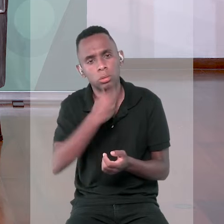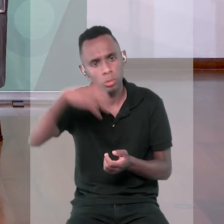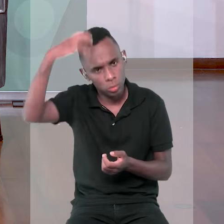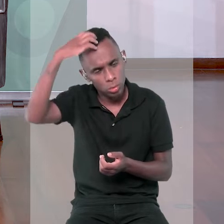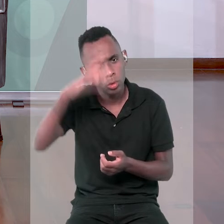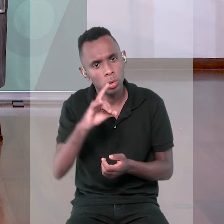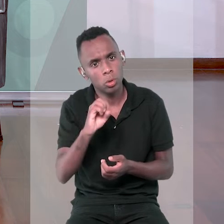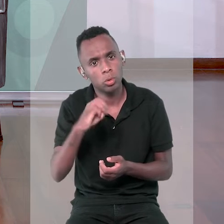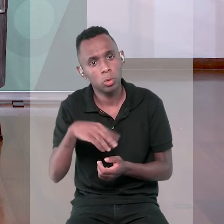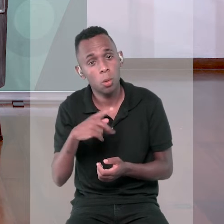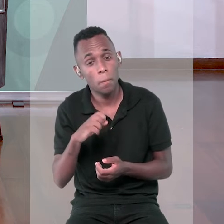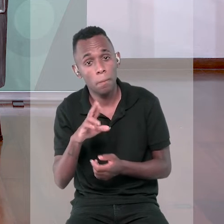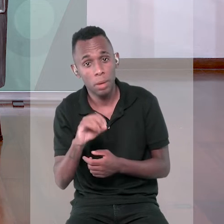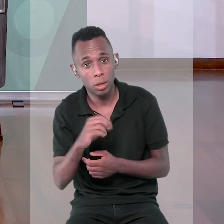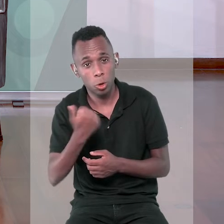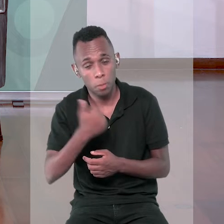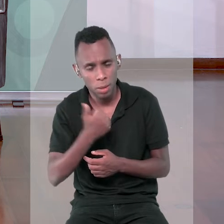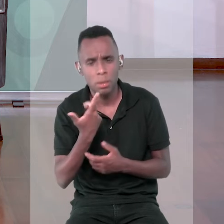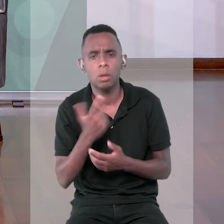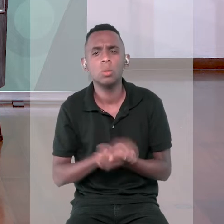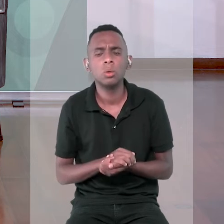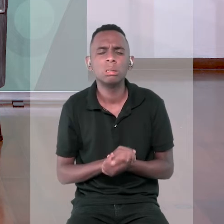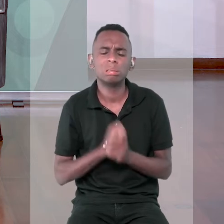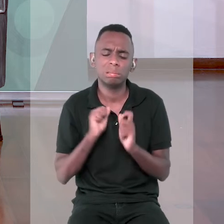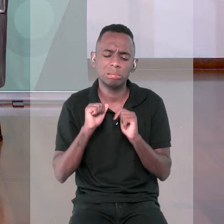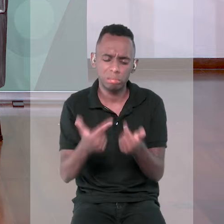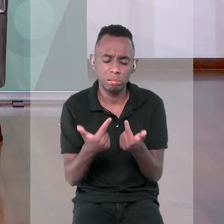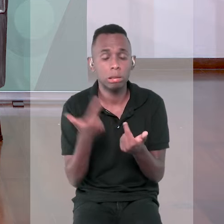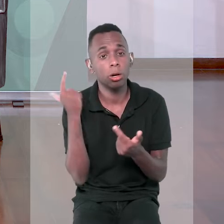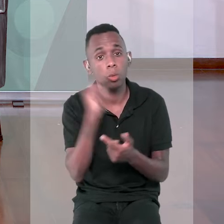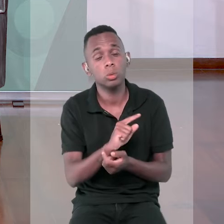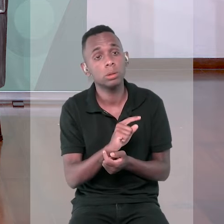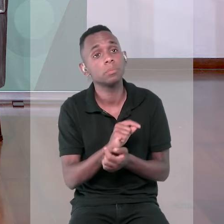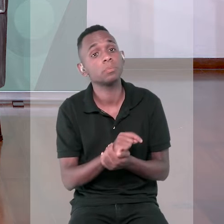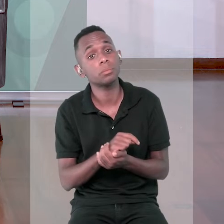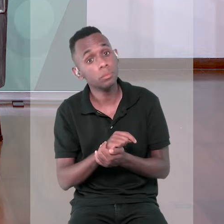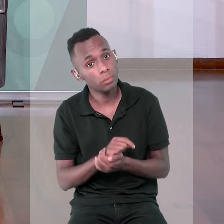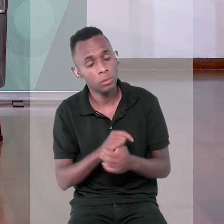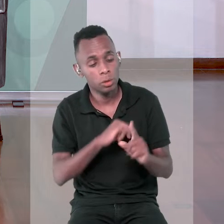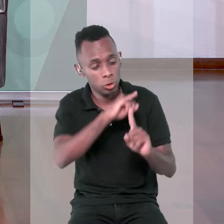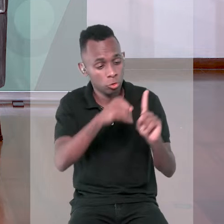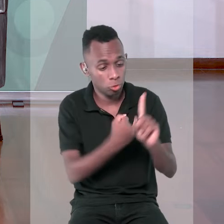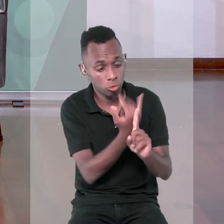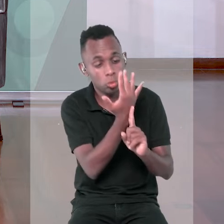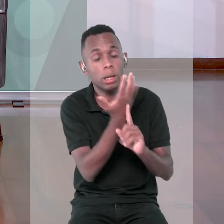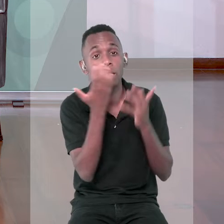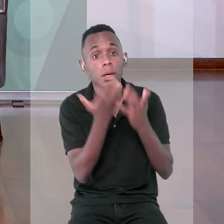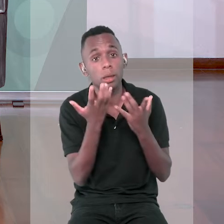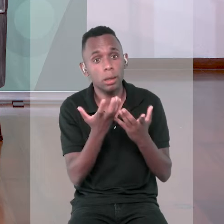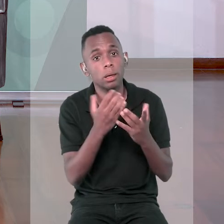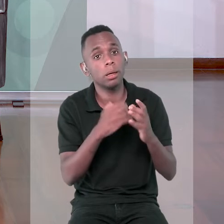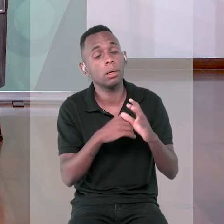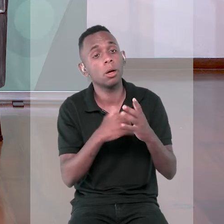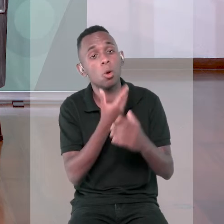I. Ela se esforçou muito para isso, ela batalhou até conseguir. Joana d'Arc quis muito conhecer o